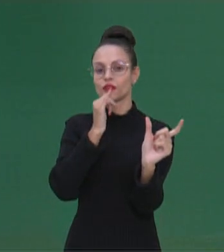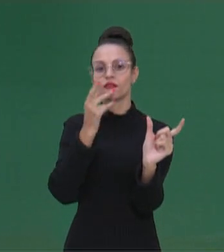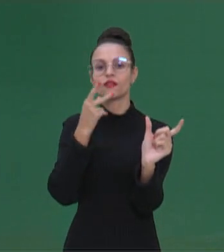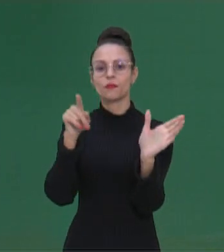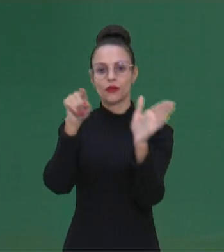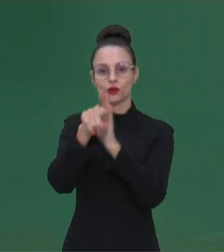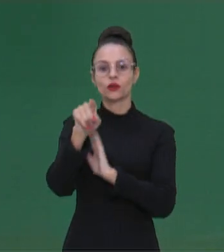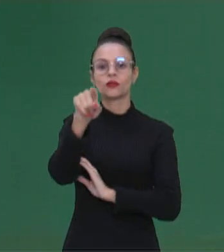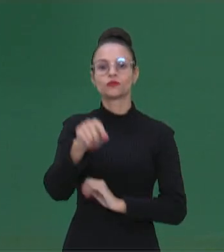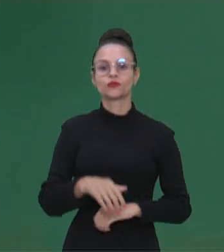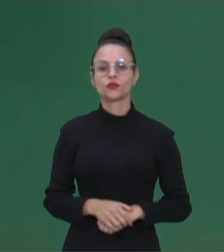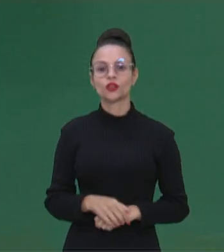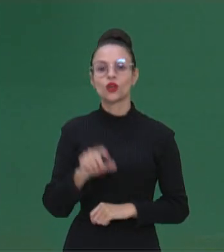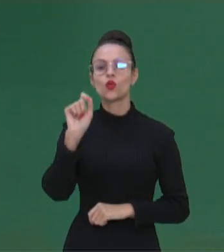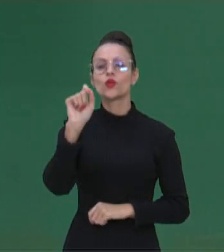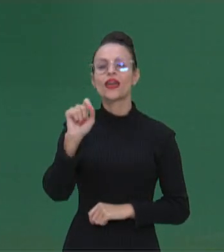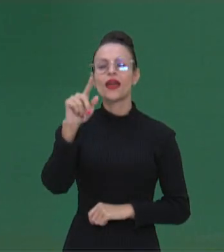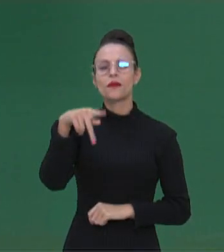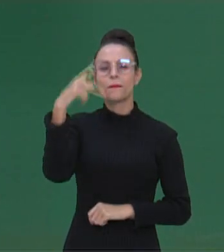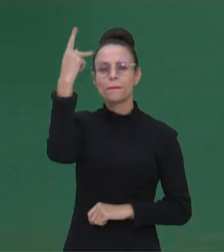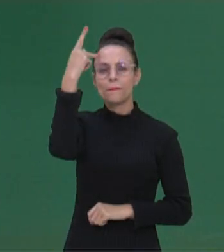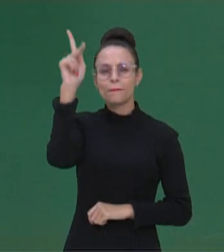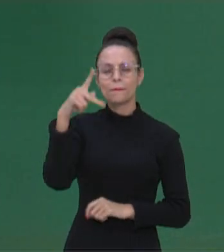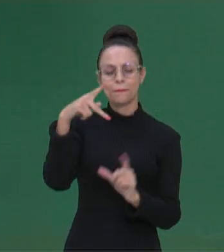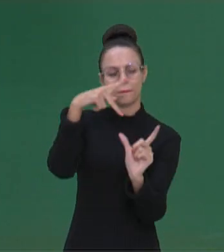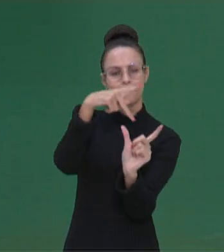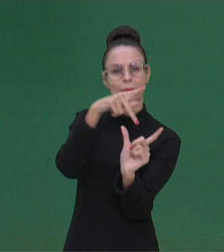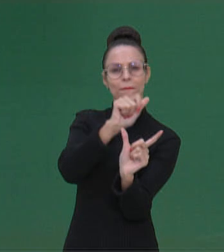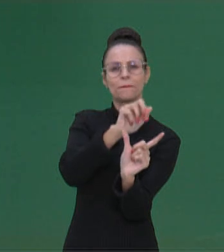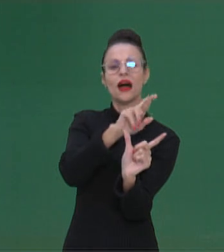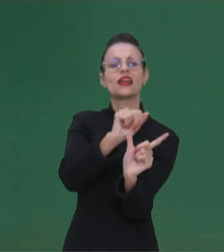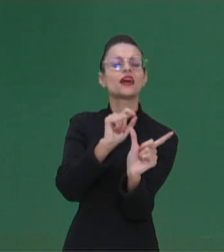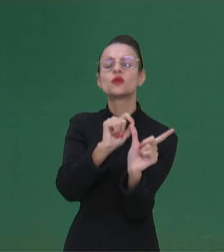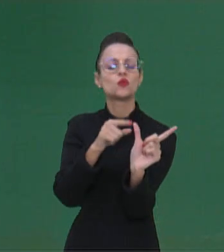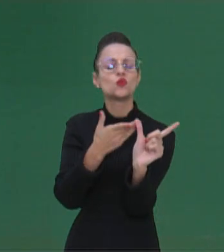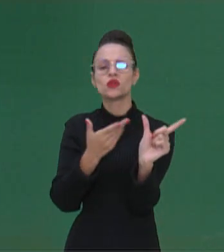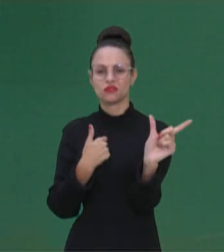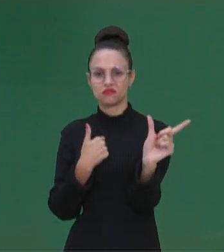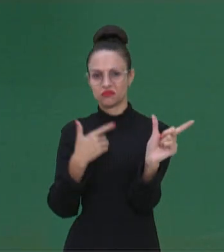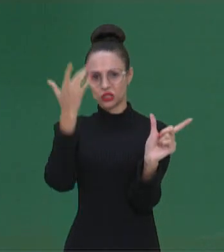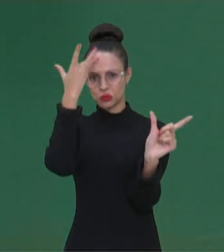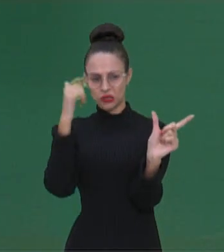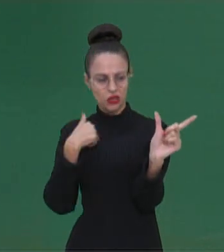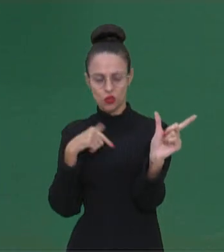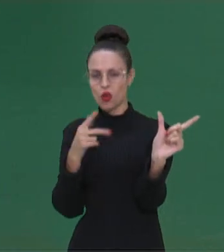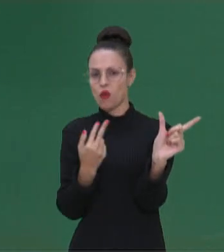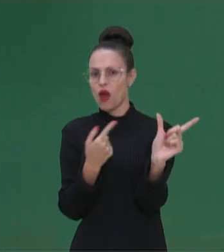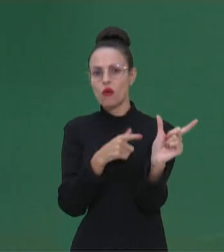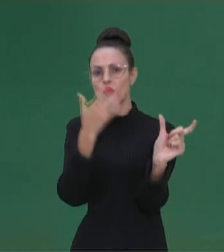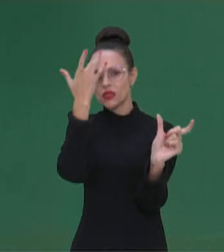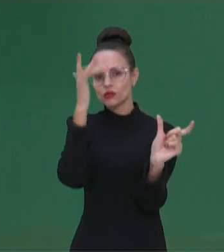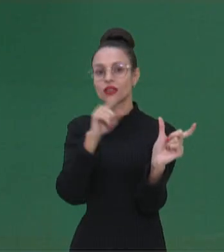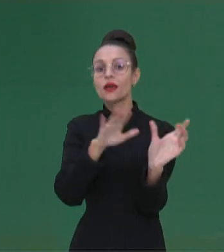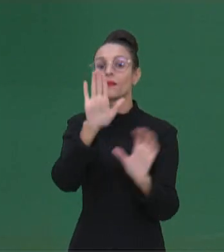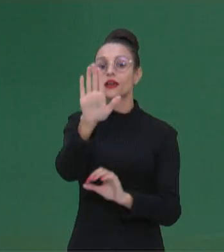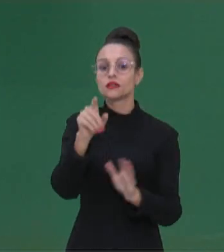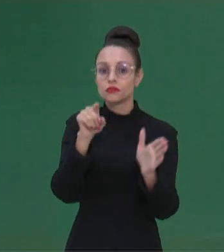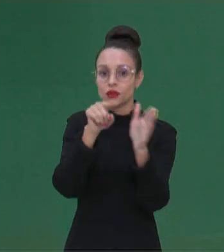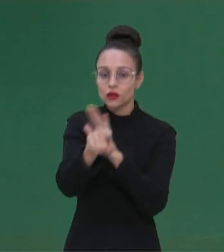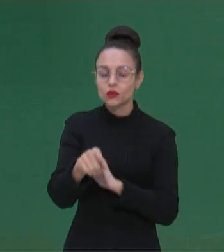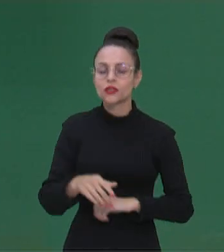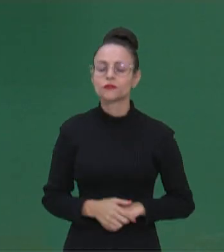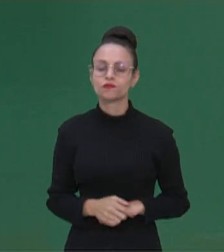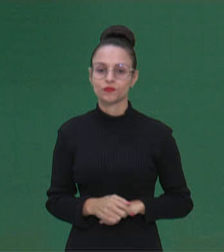perguntar para vocês, o que é para? Não sei, eu também não sei, né? Agora, se eu perguntar